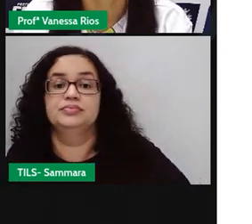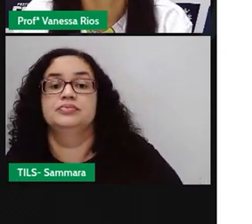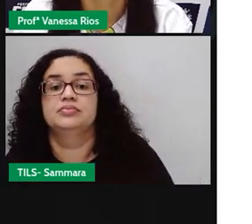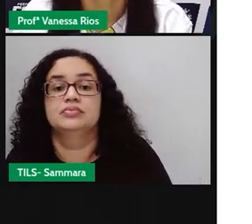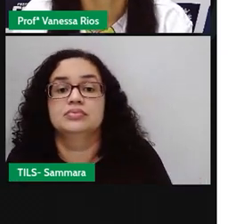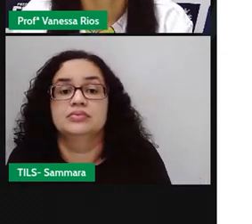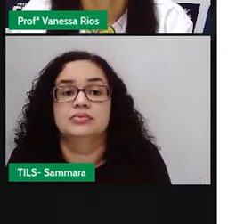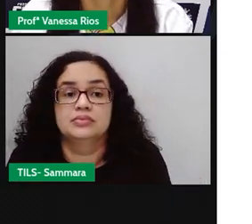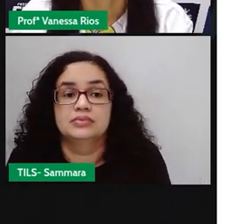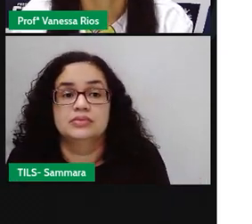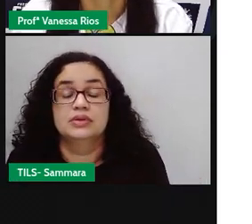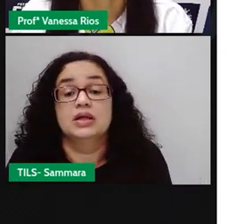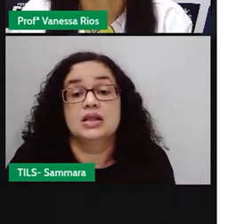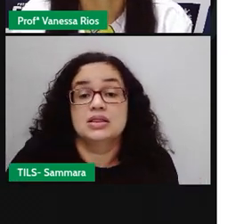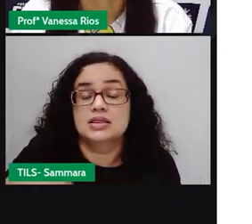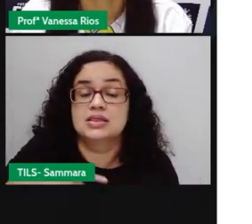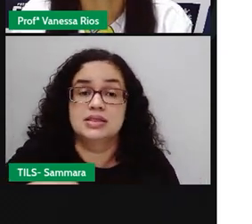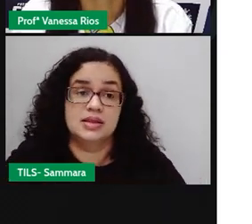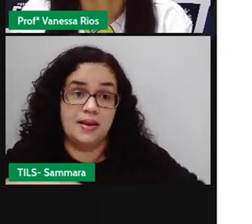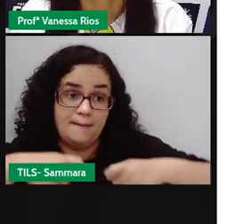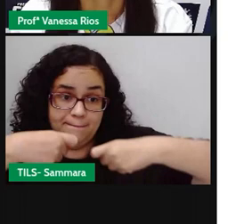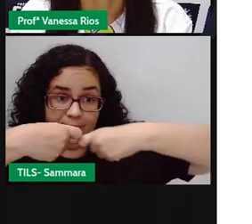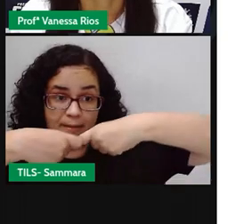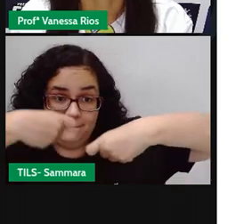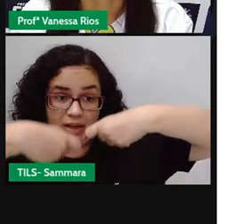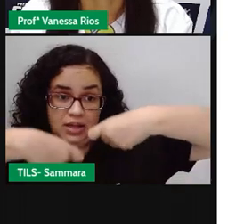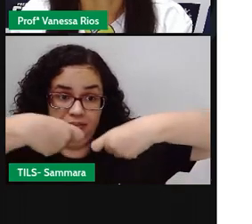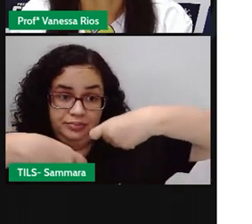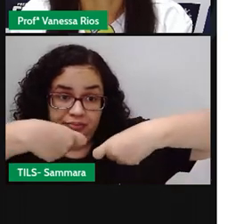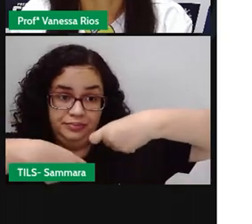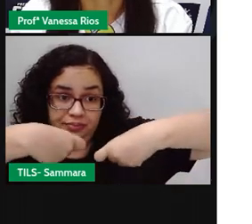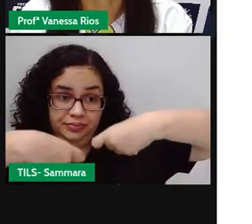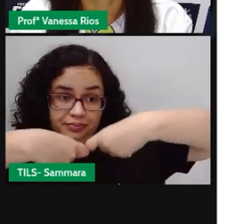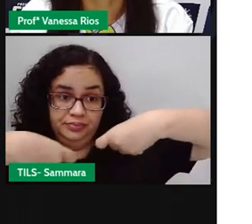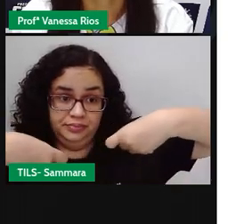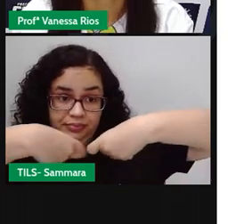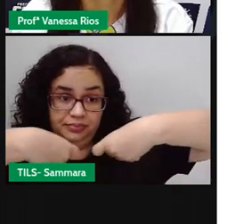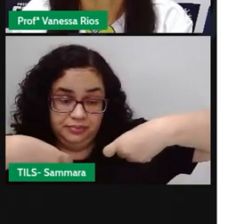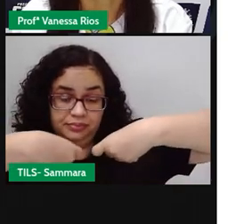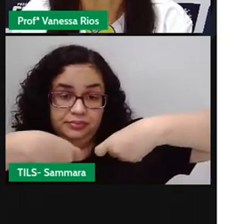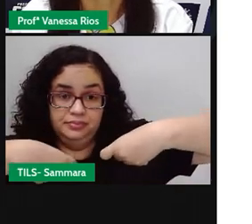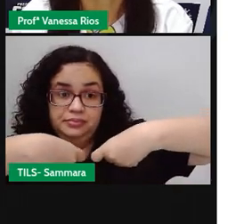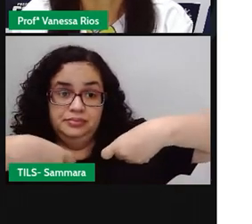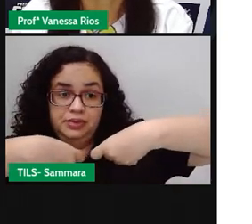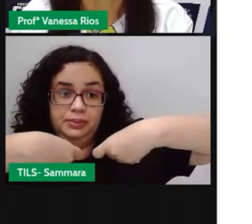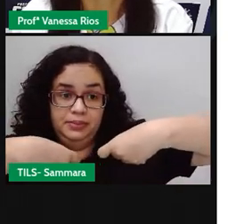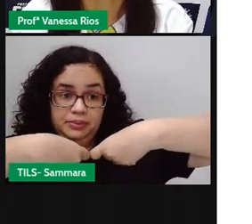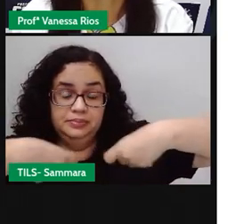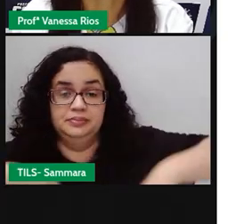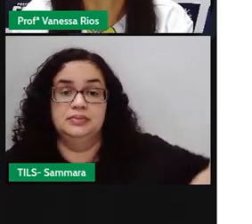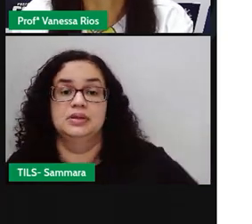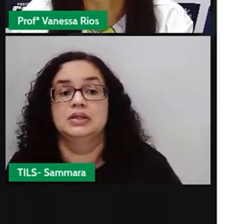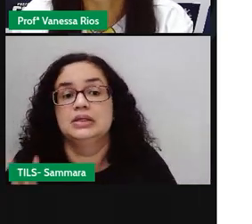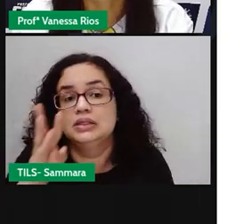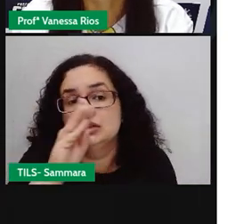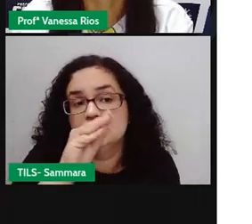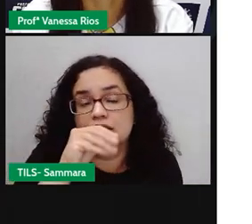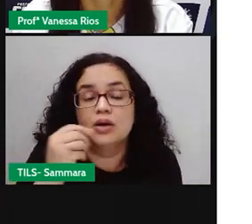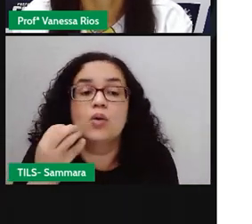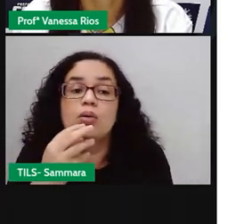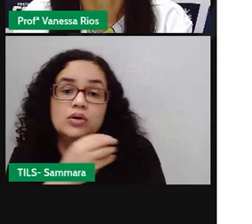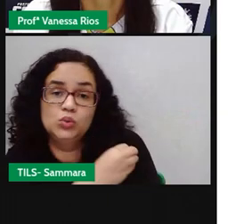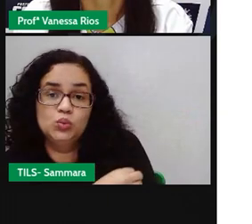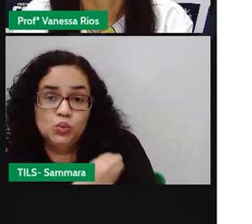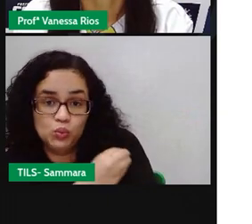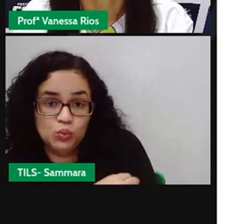espuma. Aí a meia, provavelmente feita de lã, não é? Ou de algo macio, de